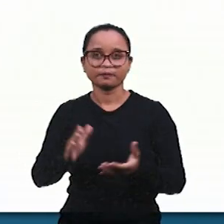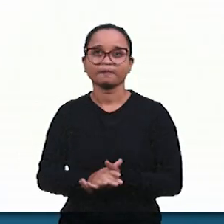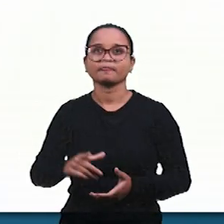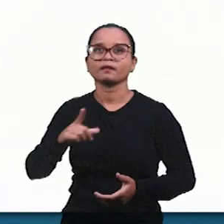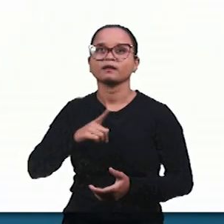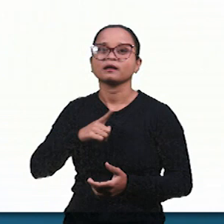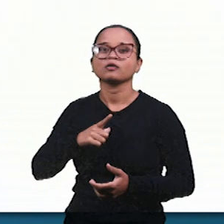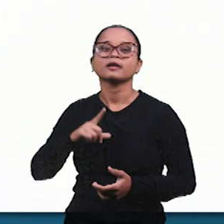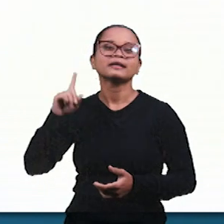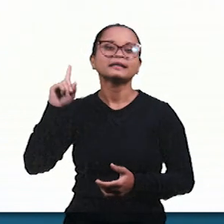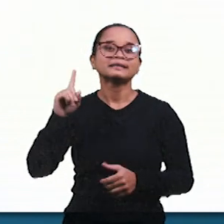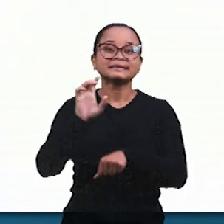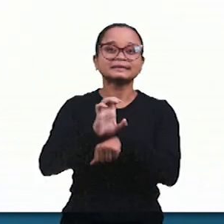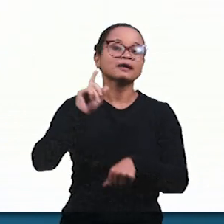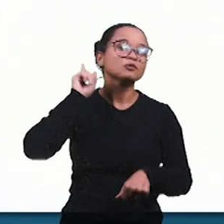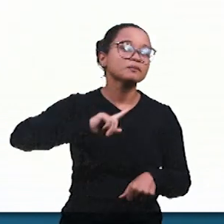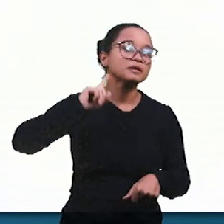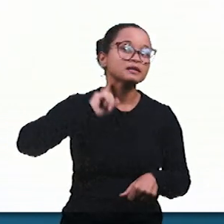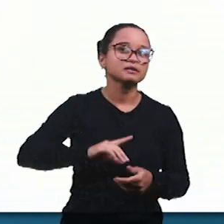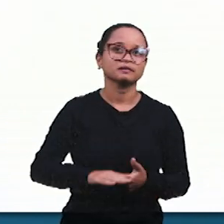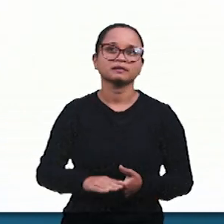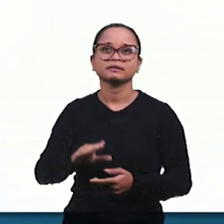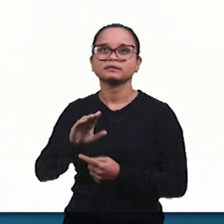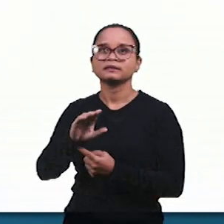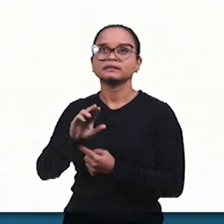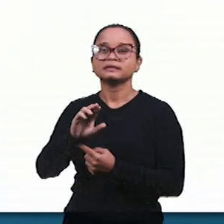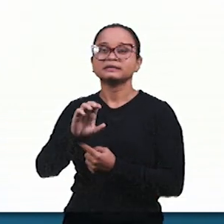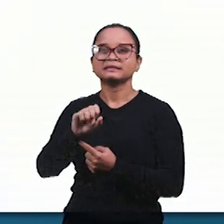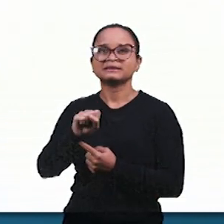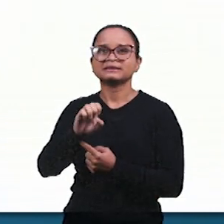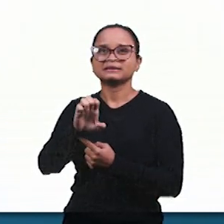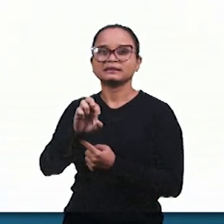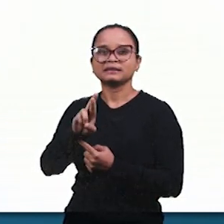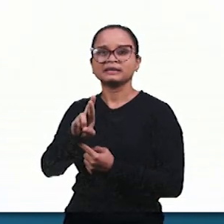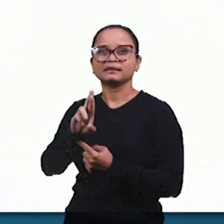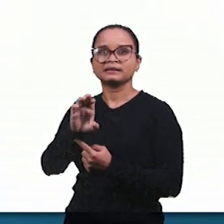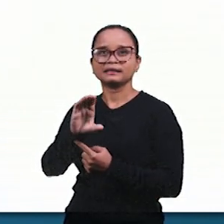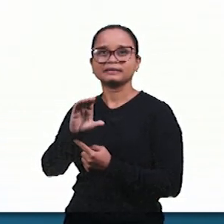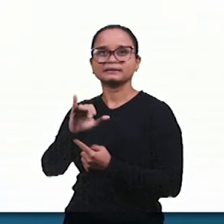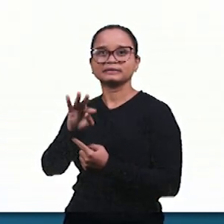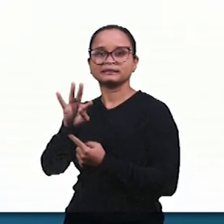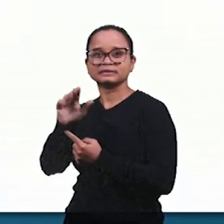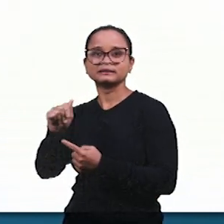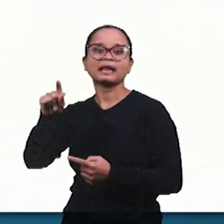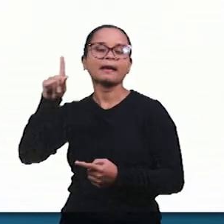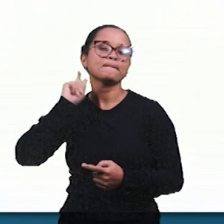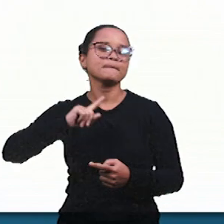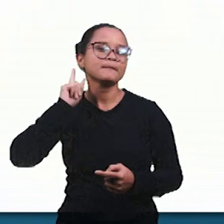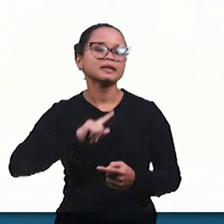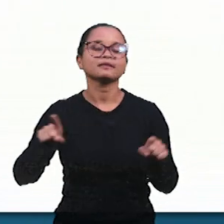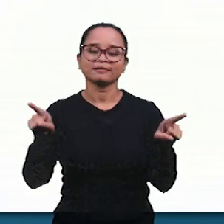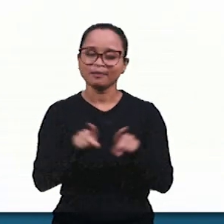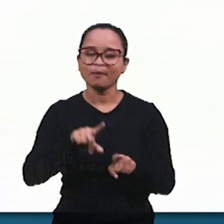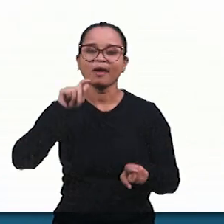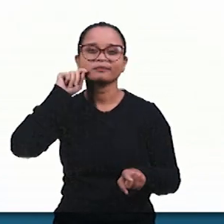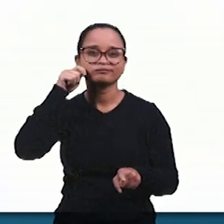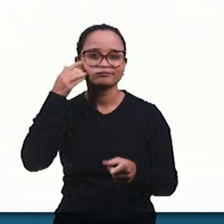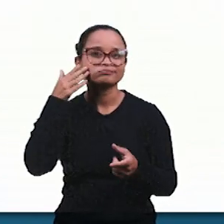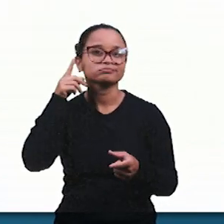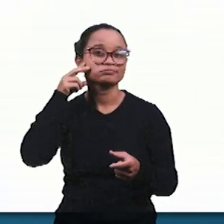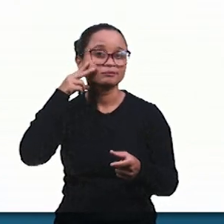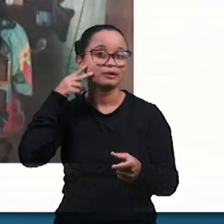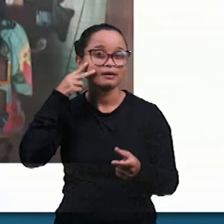estado de Minas Gerais, os irmãos em Serecita, no estado de Minas Gerais, também participando da ceia. Louvado seja o nome do Senhor, um abraço aos irmãos de